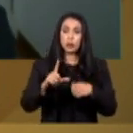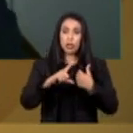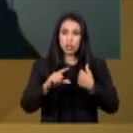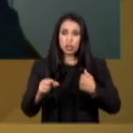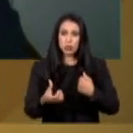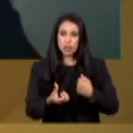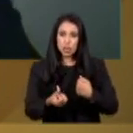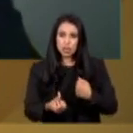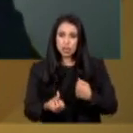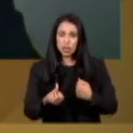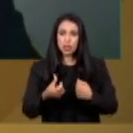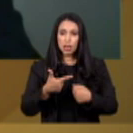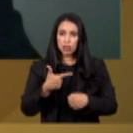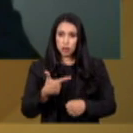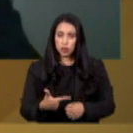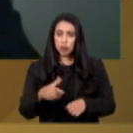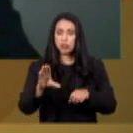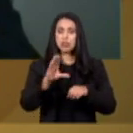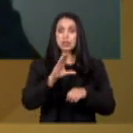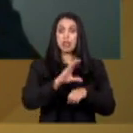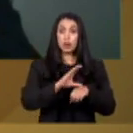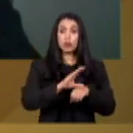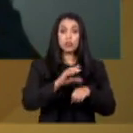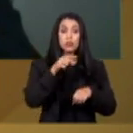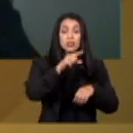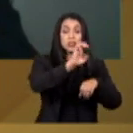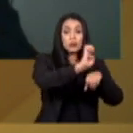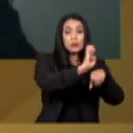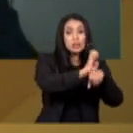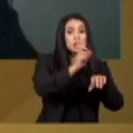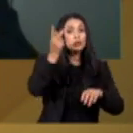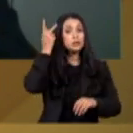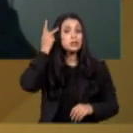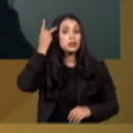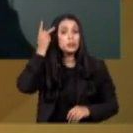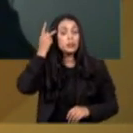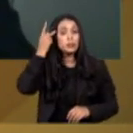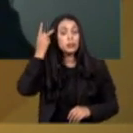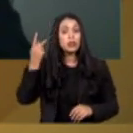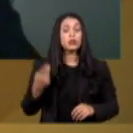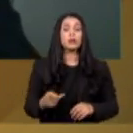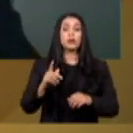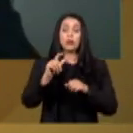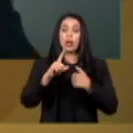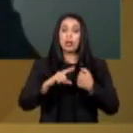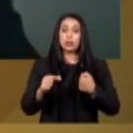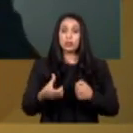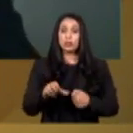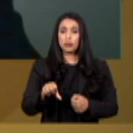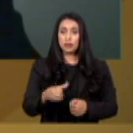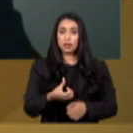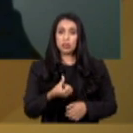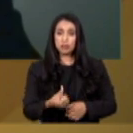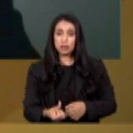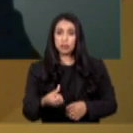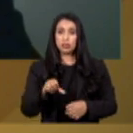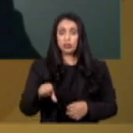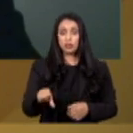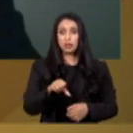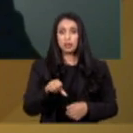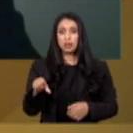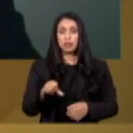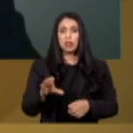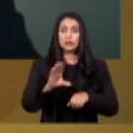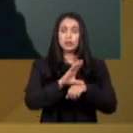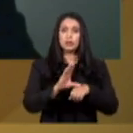62 da constituição do estado de são paulo uma peça os ativos 96 e 99